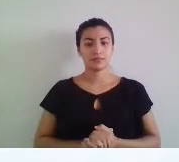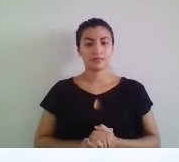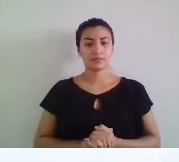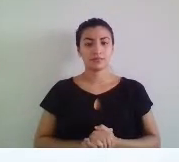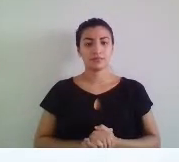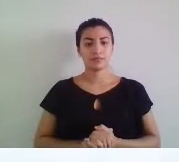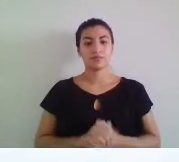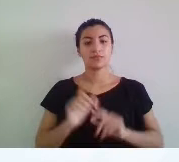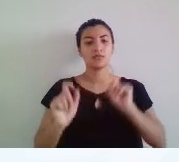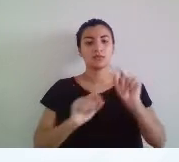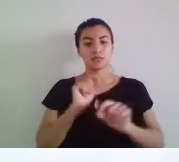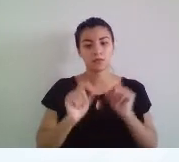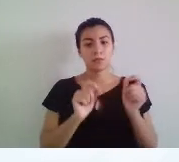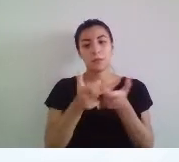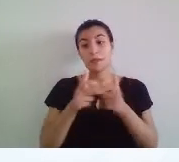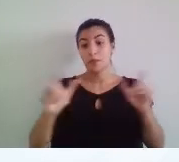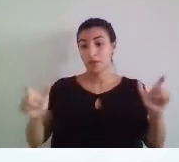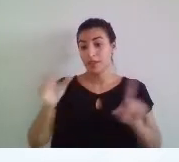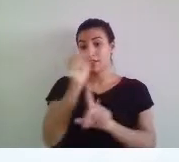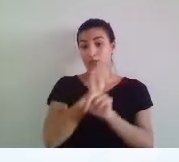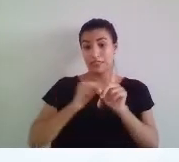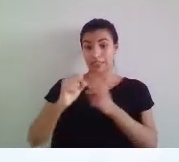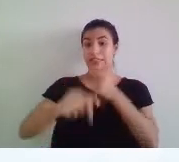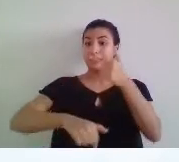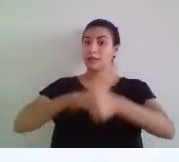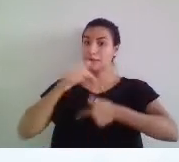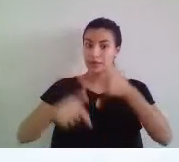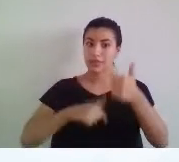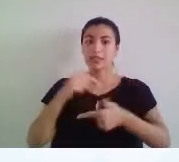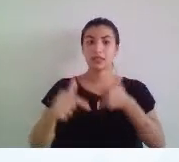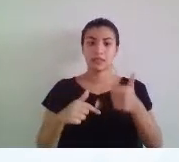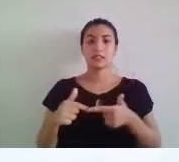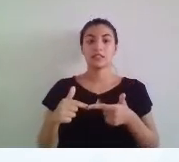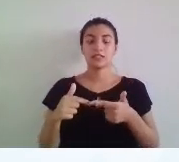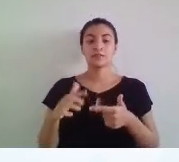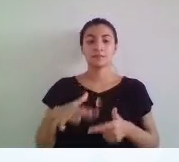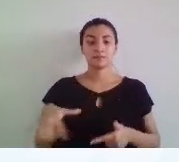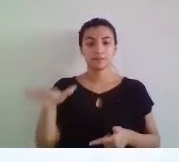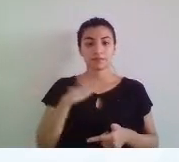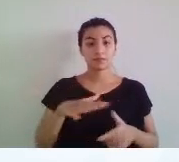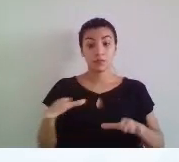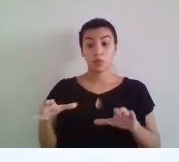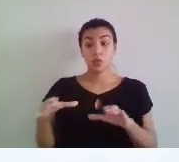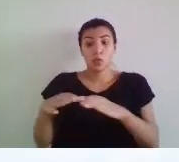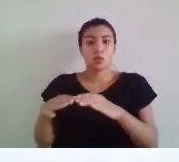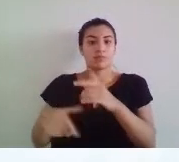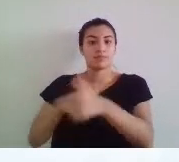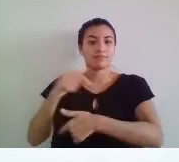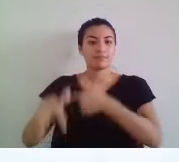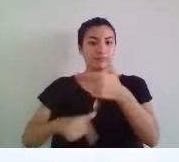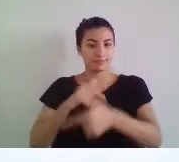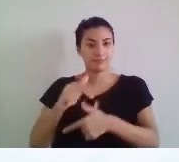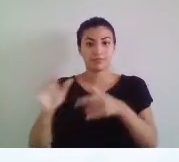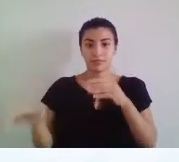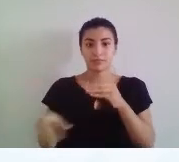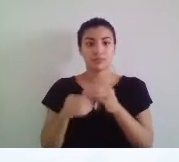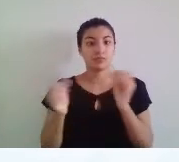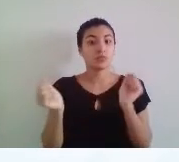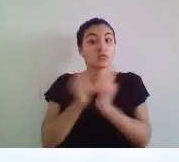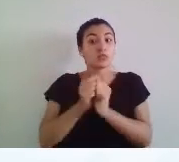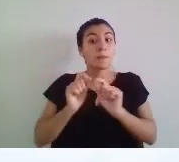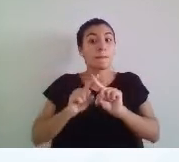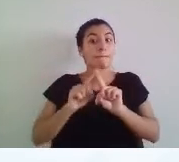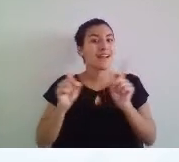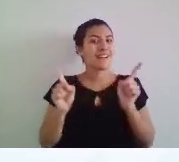no qual a maioria da sociedade trabalha na condição de classe trabalhadora, compondo a classe trabalhadora, mas